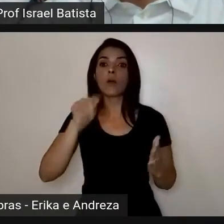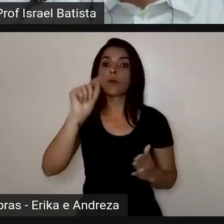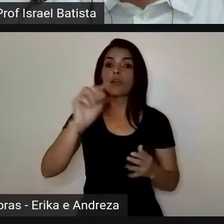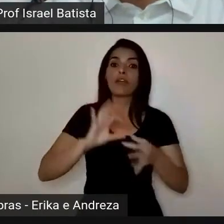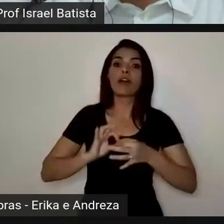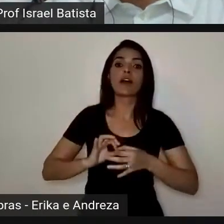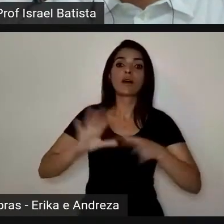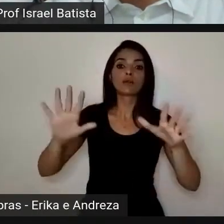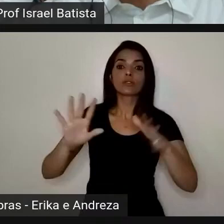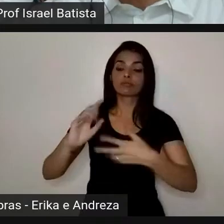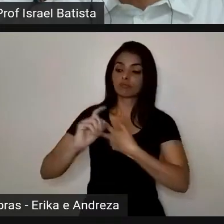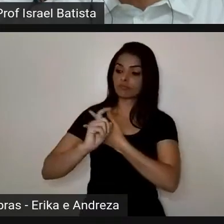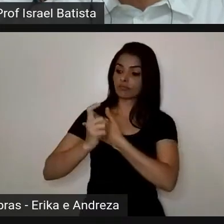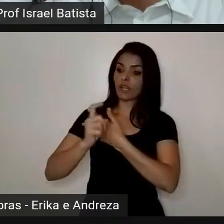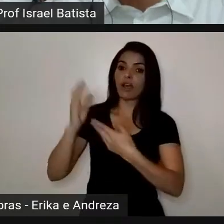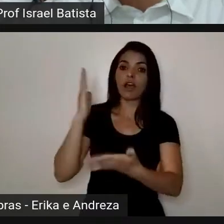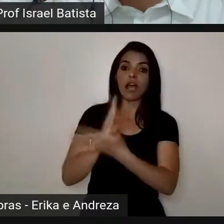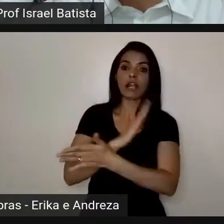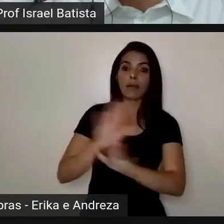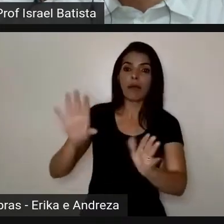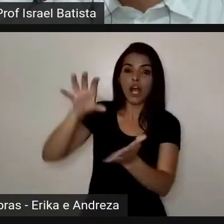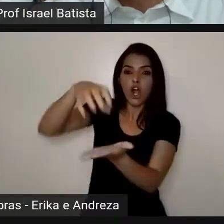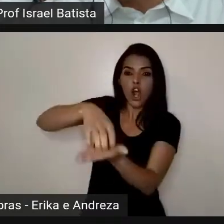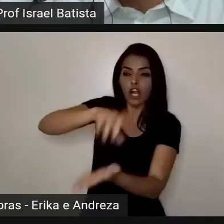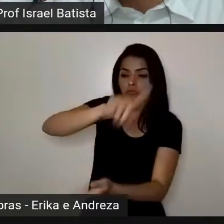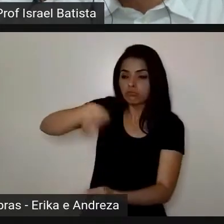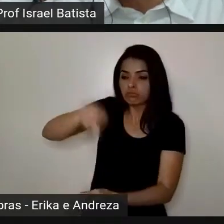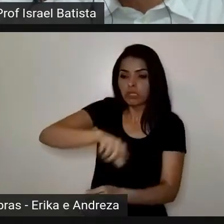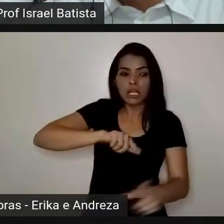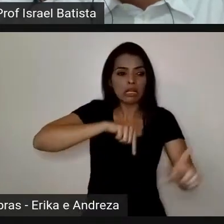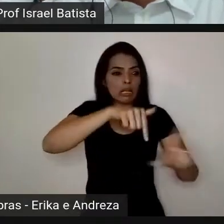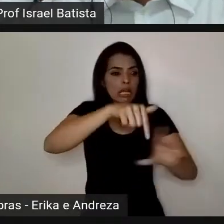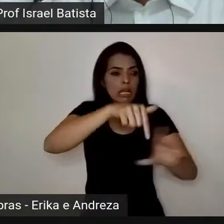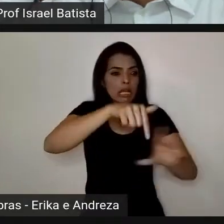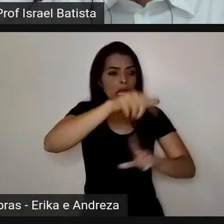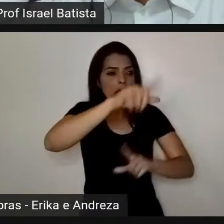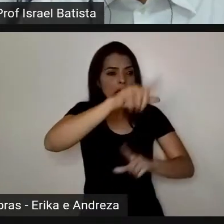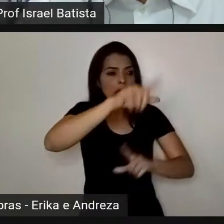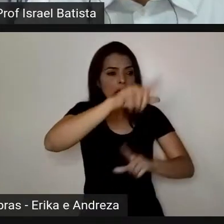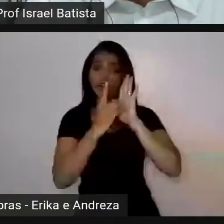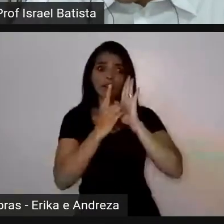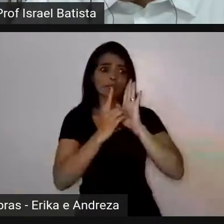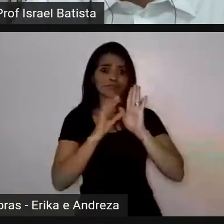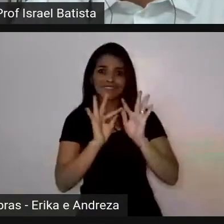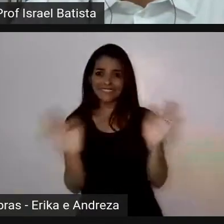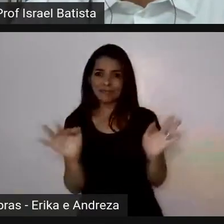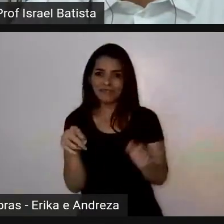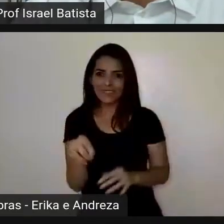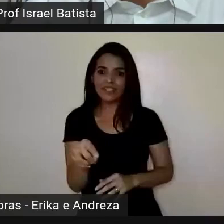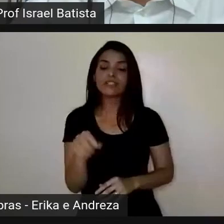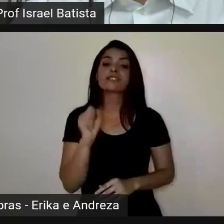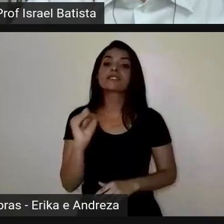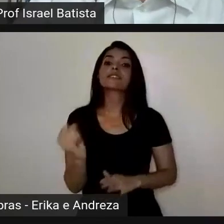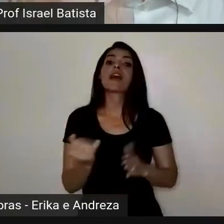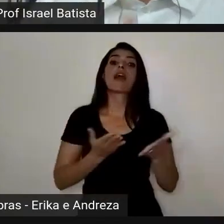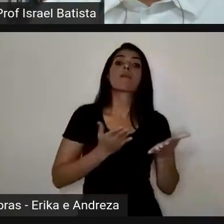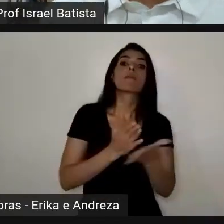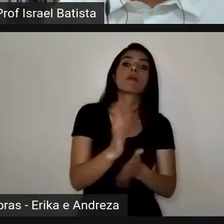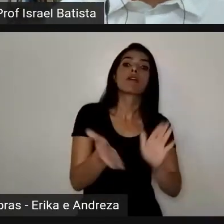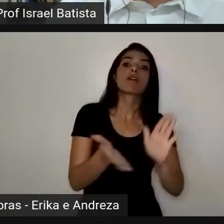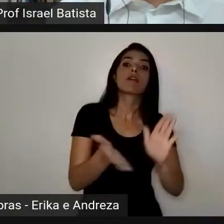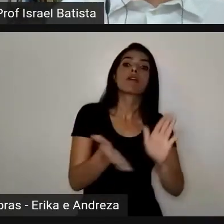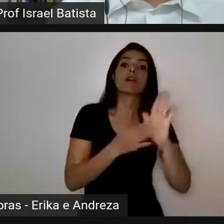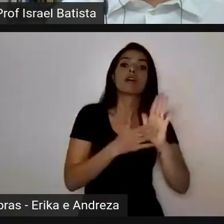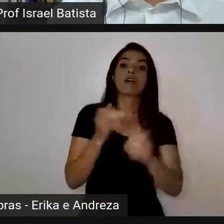Poder Executivo extinguir órgãos, cargos, por meio de decreto. Aplicando essa regra ao ano de